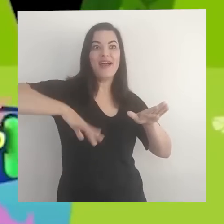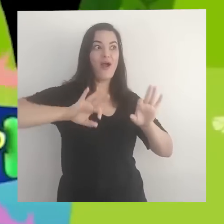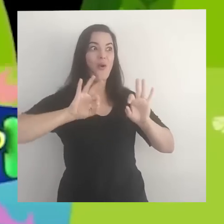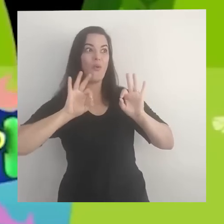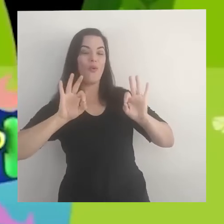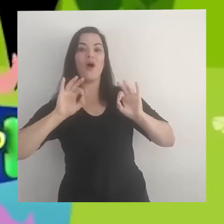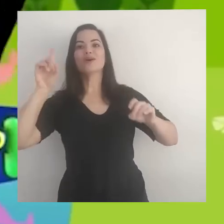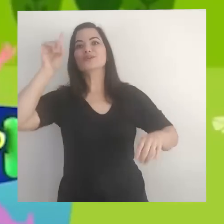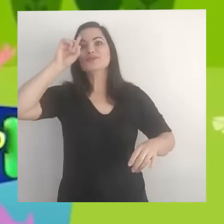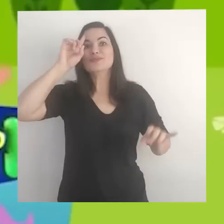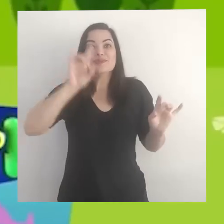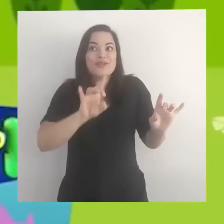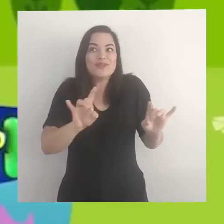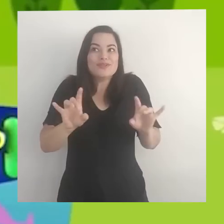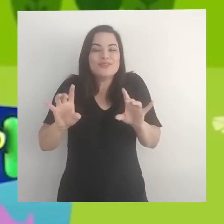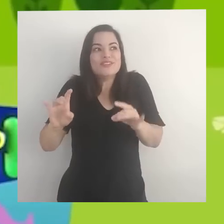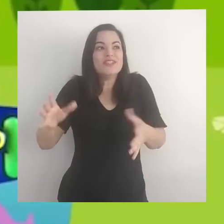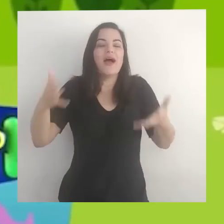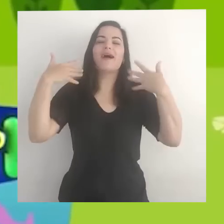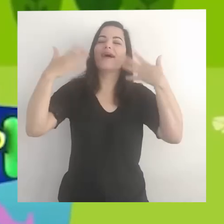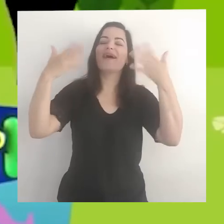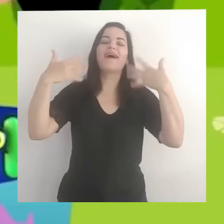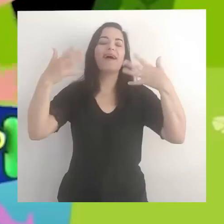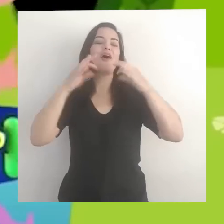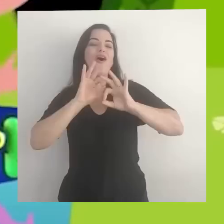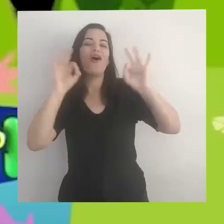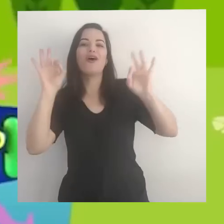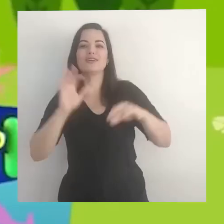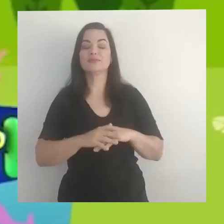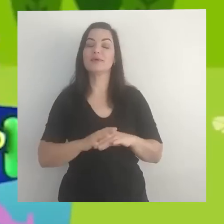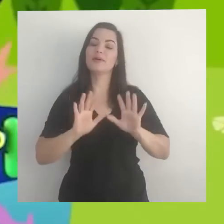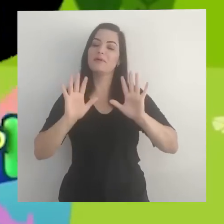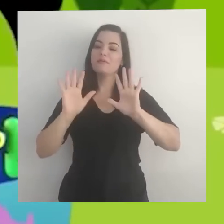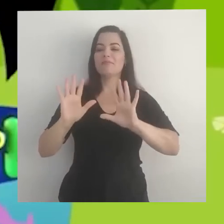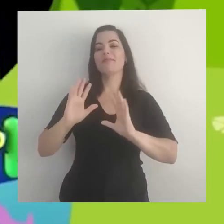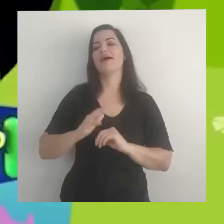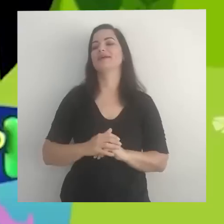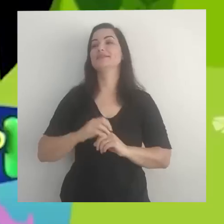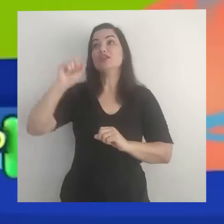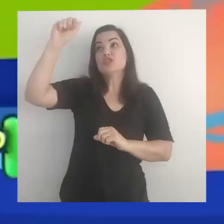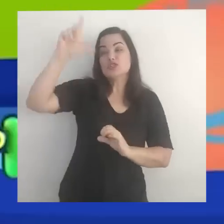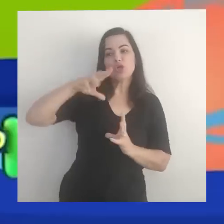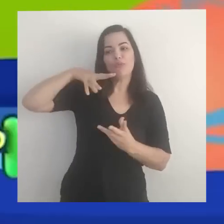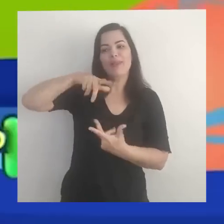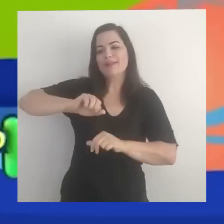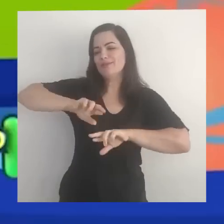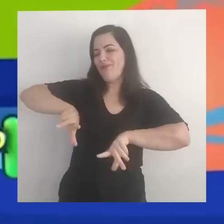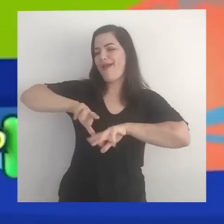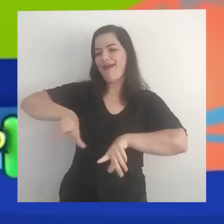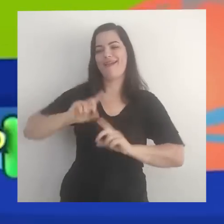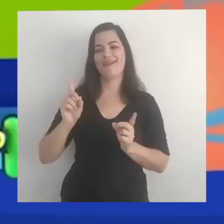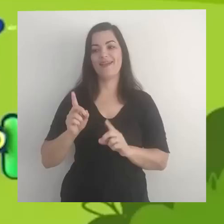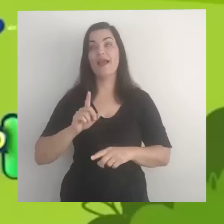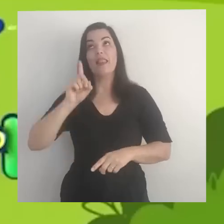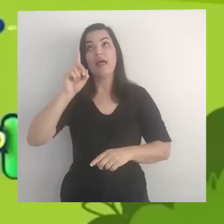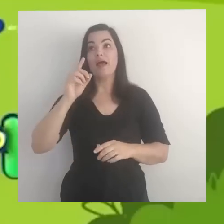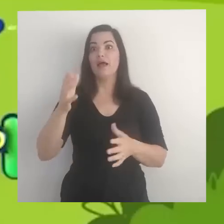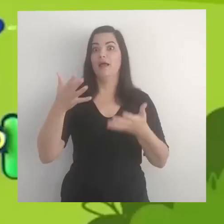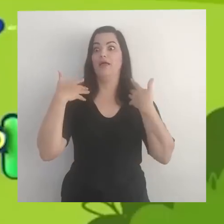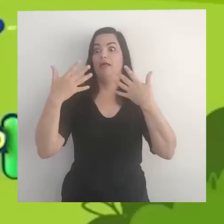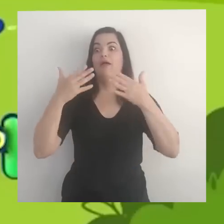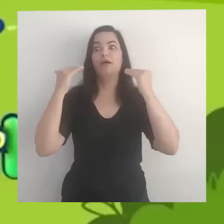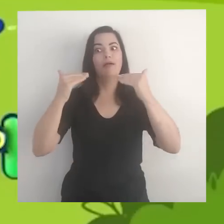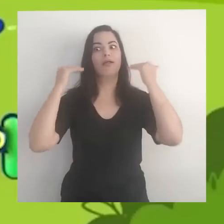verão. Só que o Sol não é um planeta, Júpiter. E lá deve ser muito quente. Com certeza.